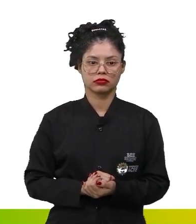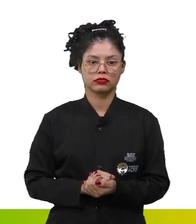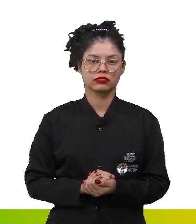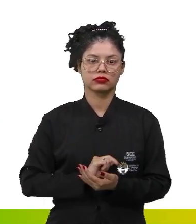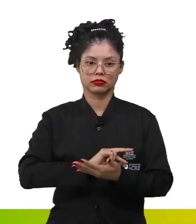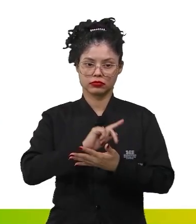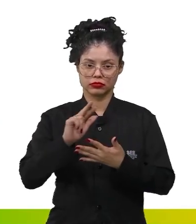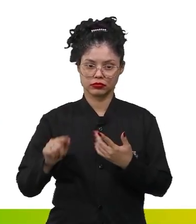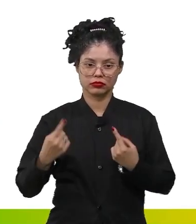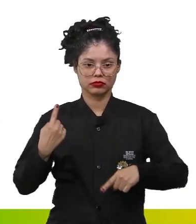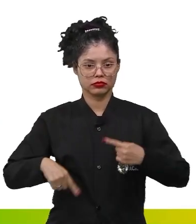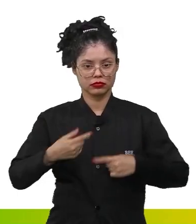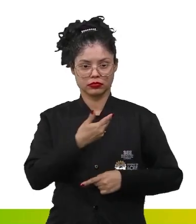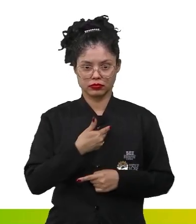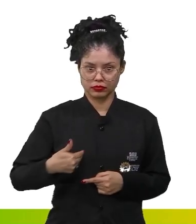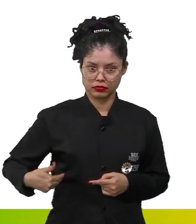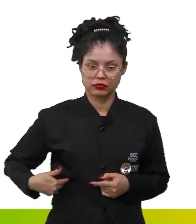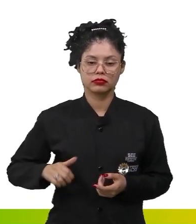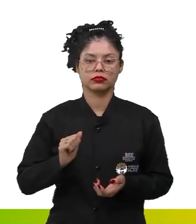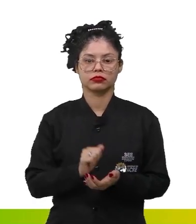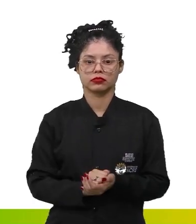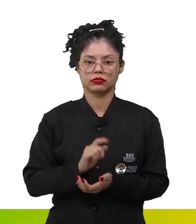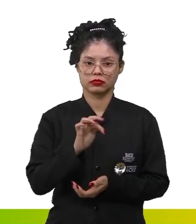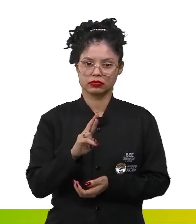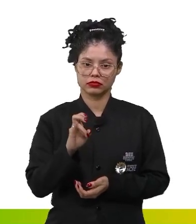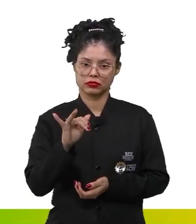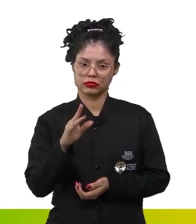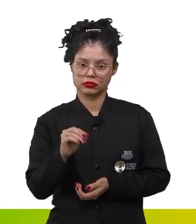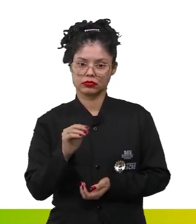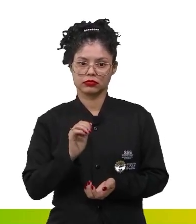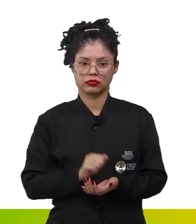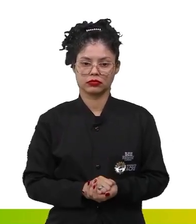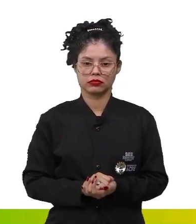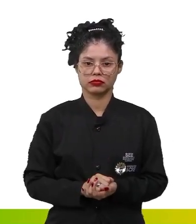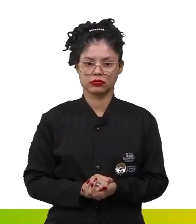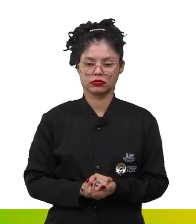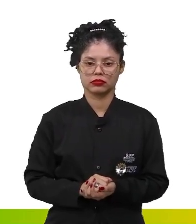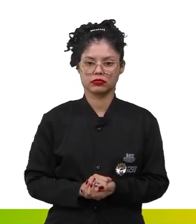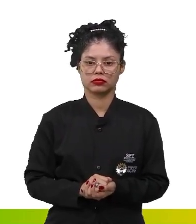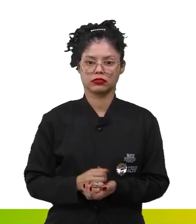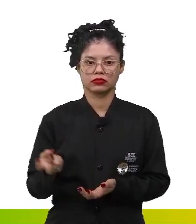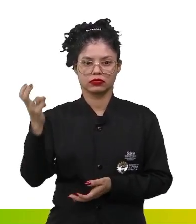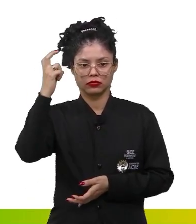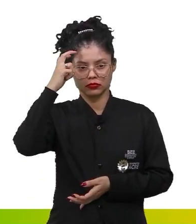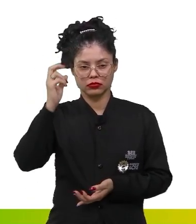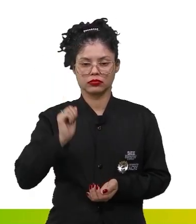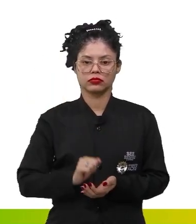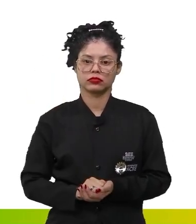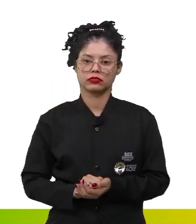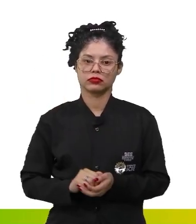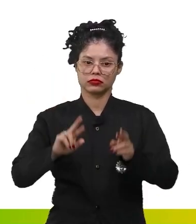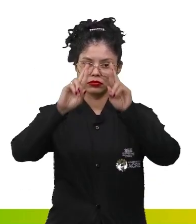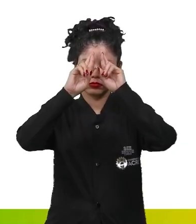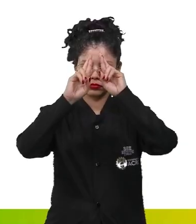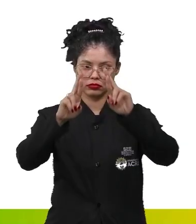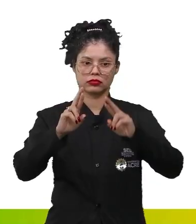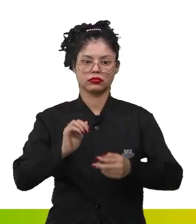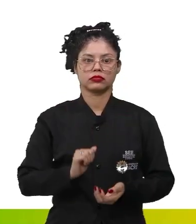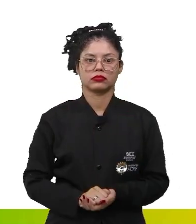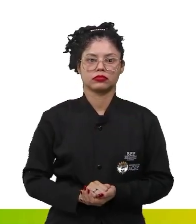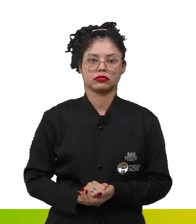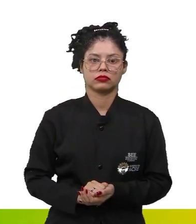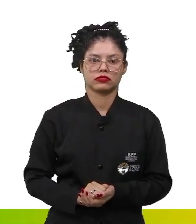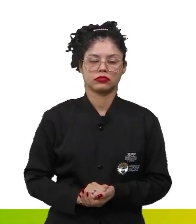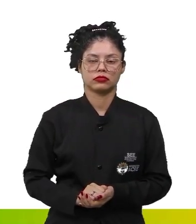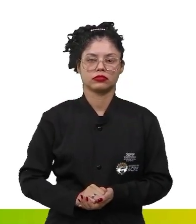educação para a diversidade, políticas públicas antidiscriminatórias e, principalmente, promover